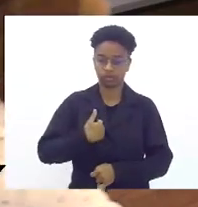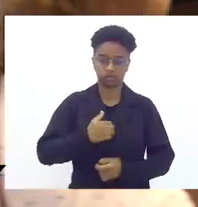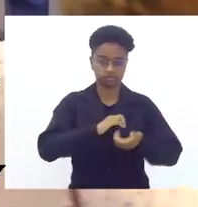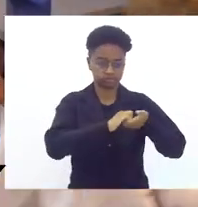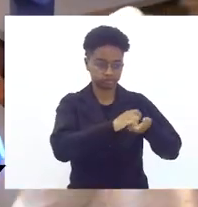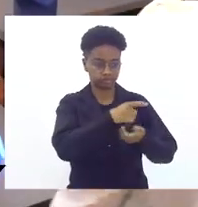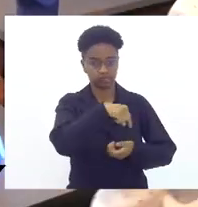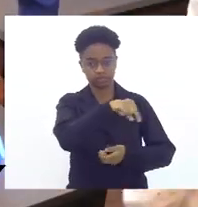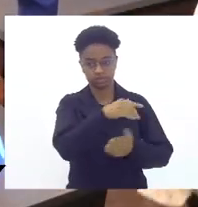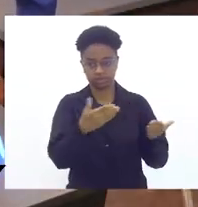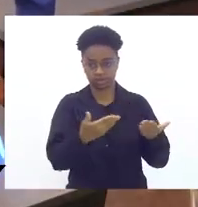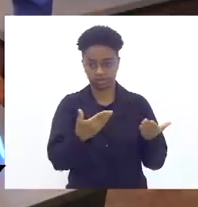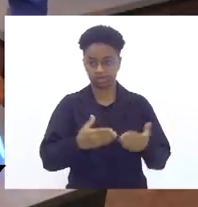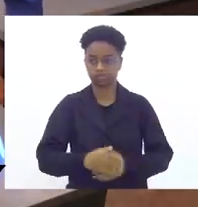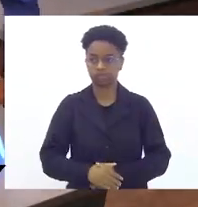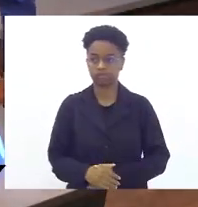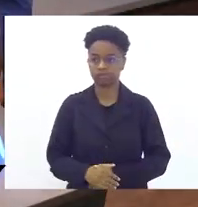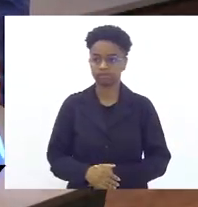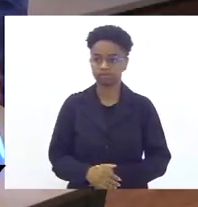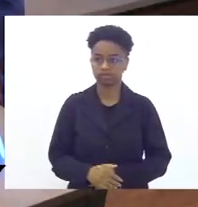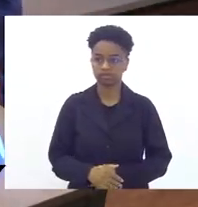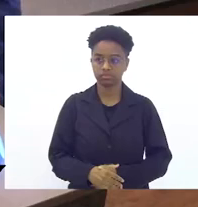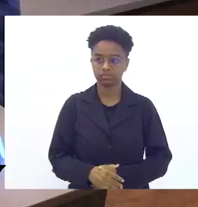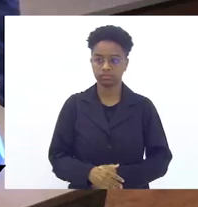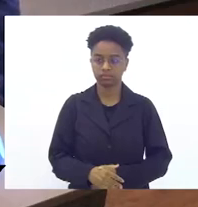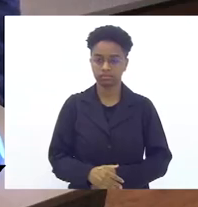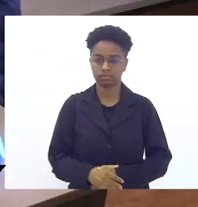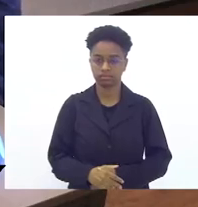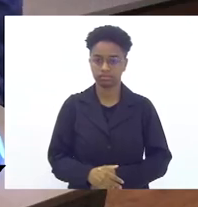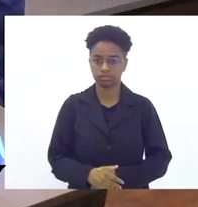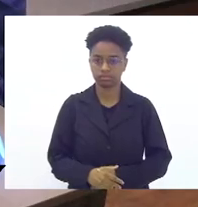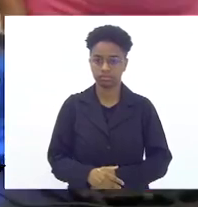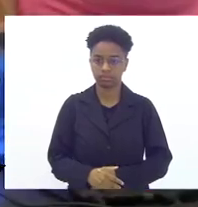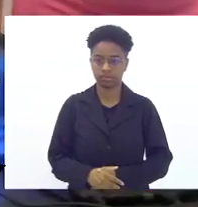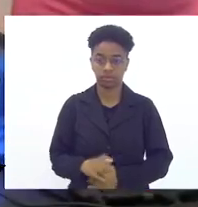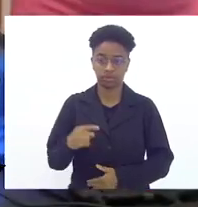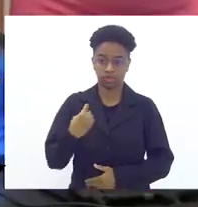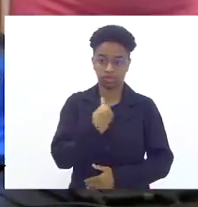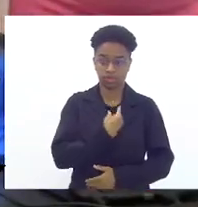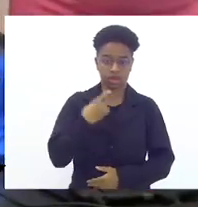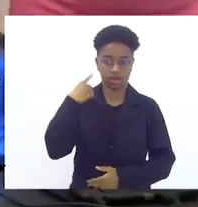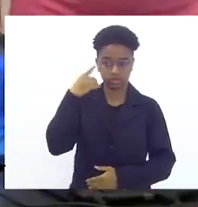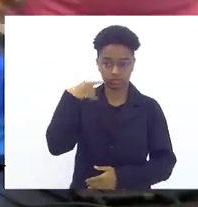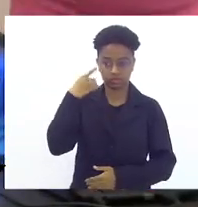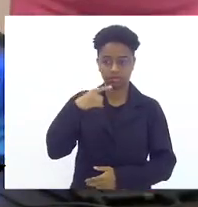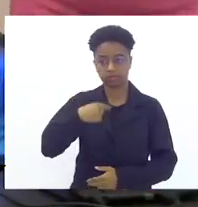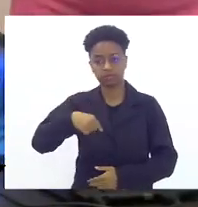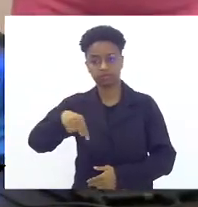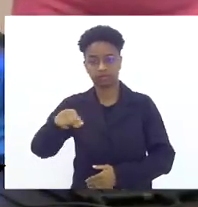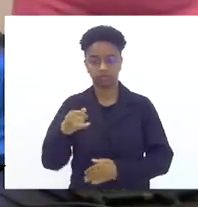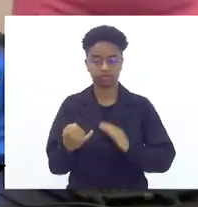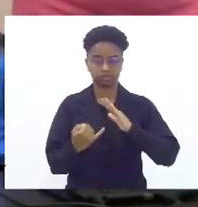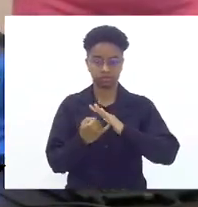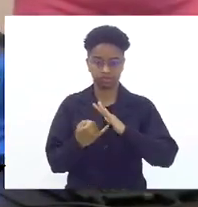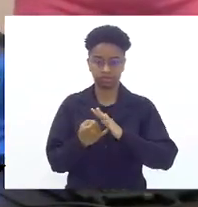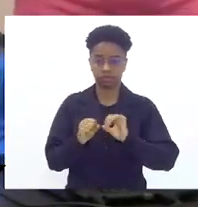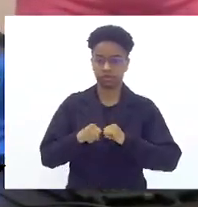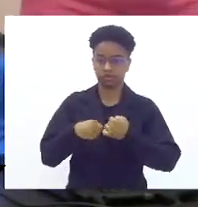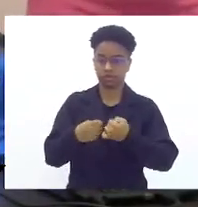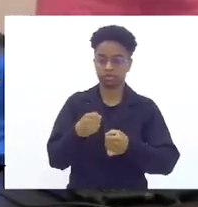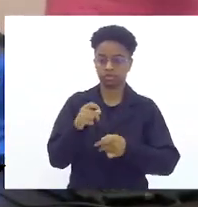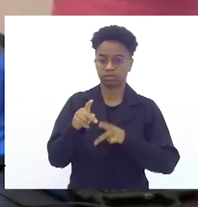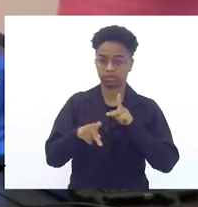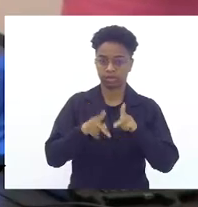Inicialmente nós fomos né os advogados lá pelo Instituto de defesa da população negra do nosso irmão Danilo Félix